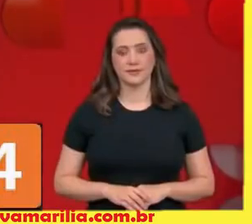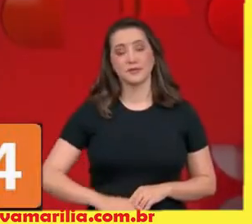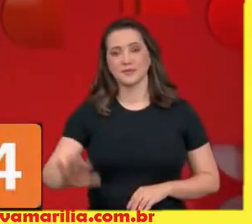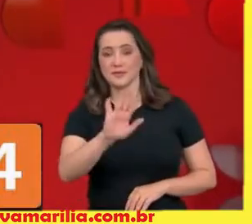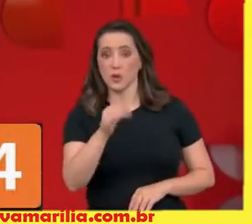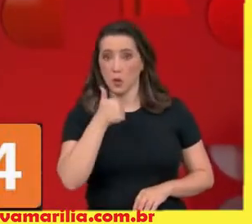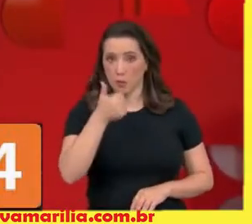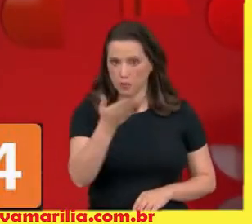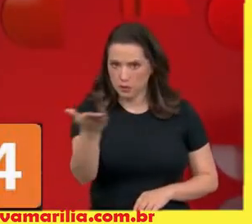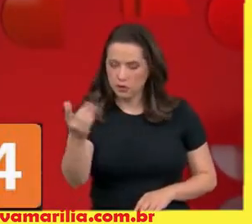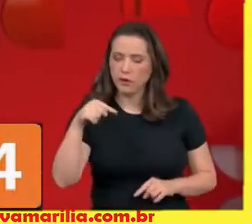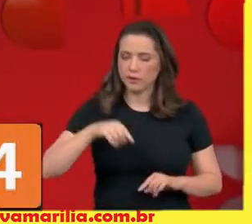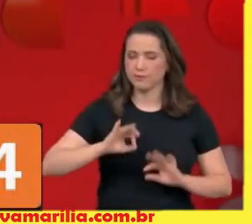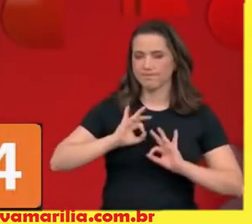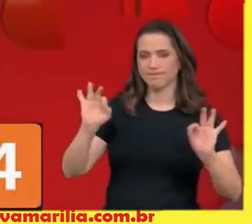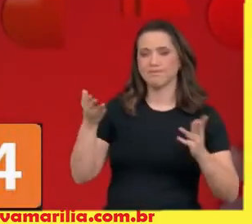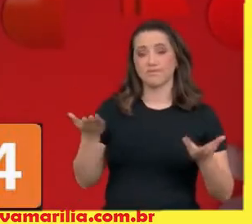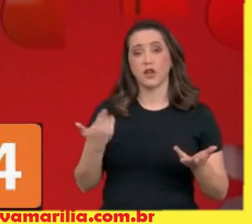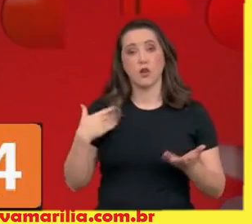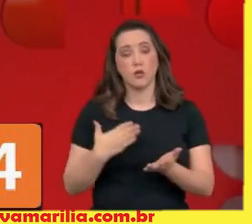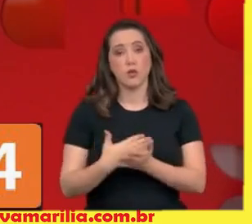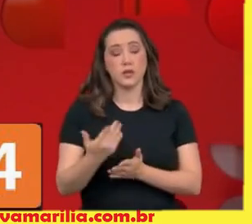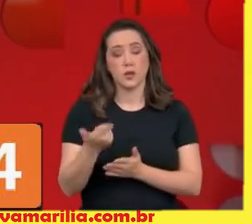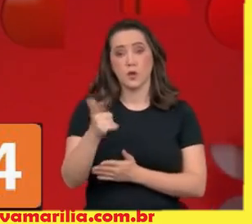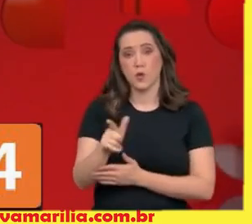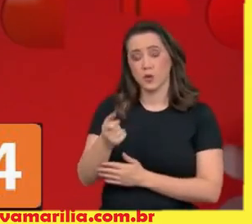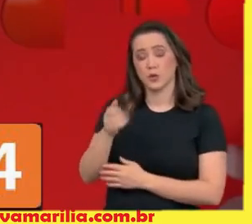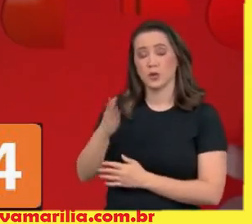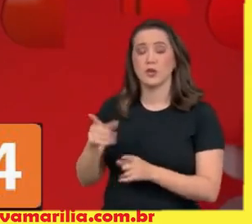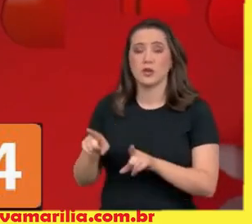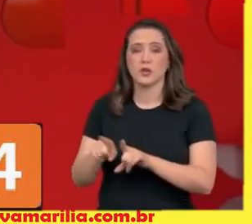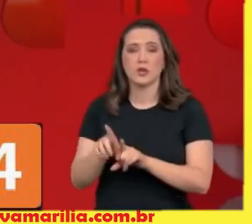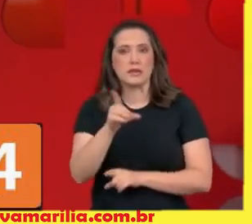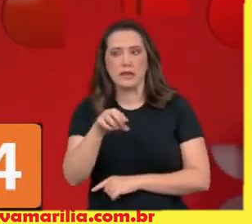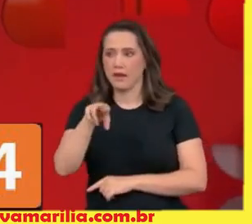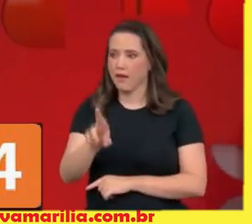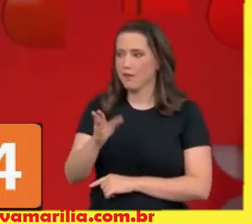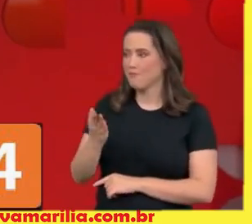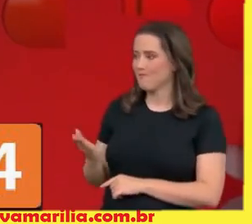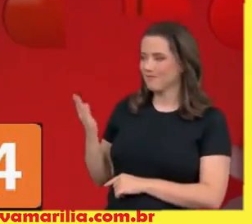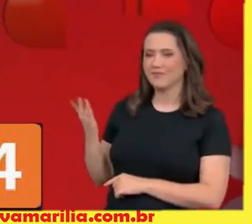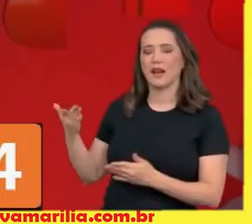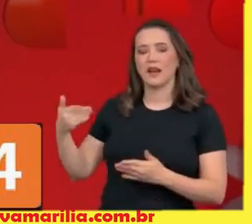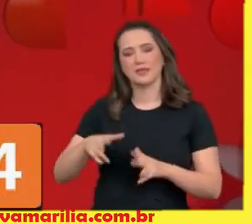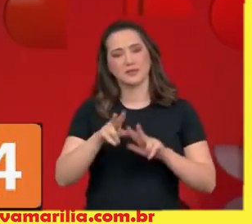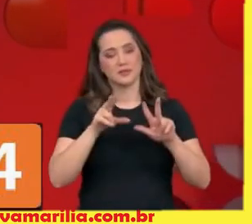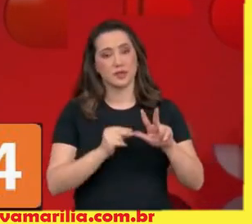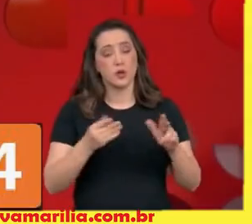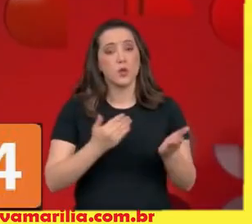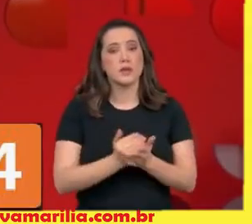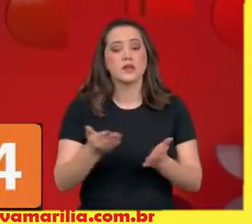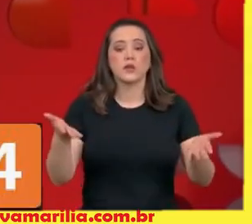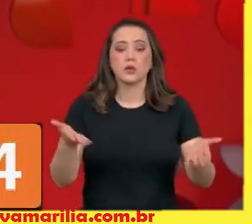Olá, tudo bem por aí? Por aqui tudo certo? Estamos começando mais um Dando a Real comigo, Leandro Demori, aqui na nossa TV Brasil. A partir de